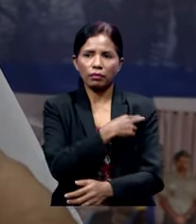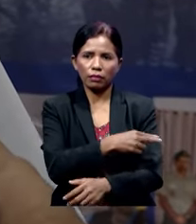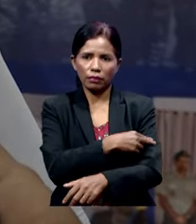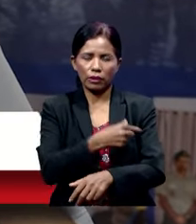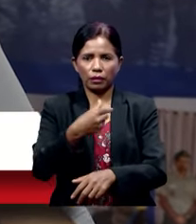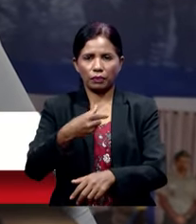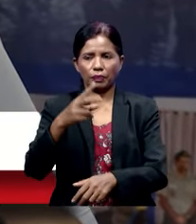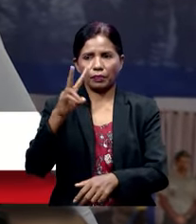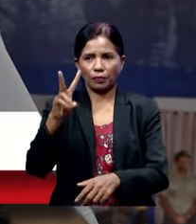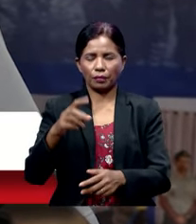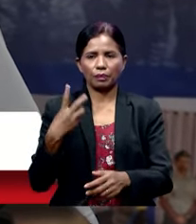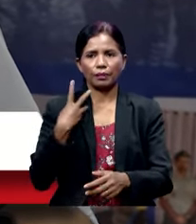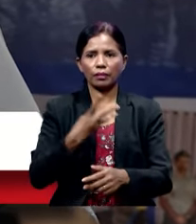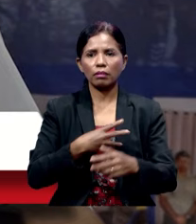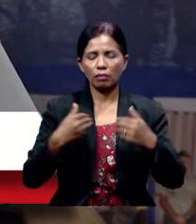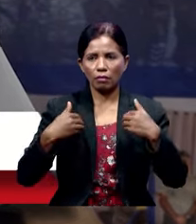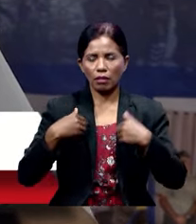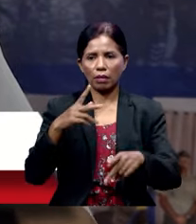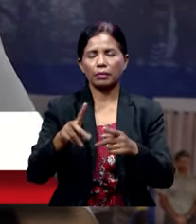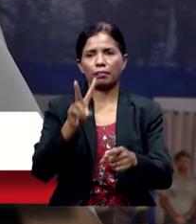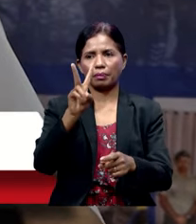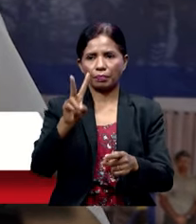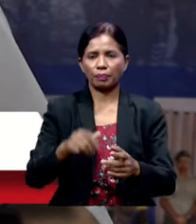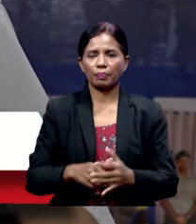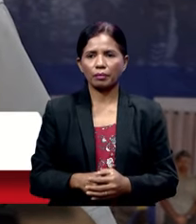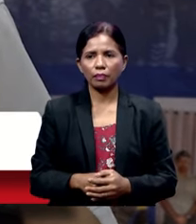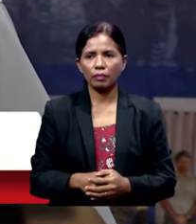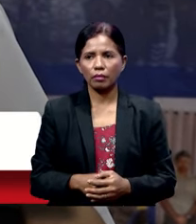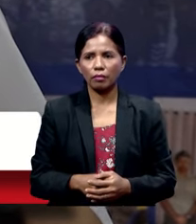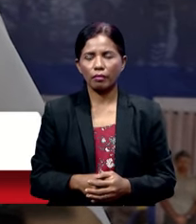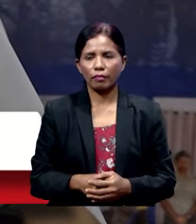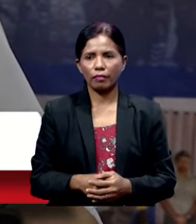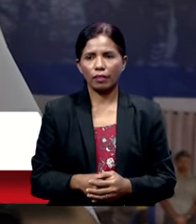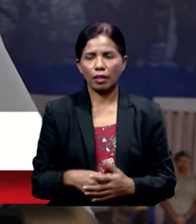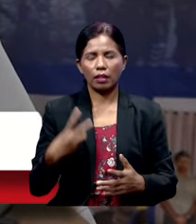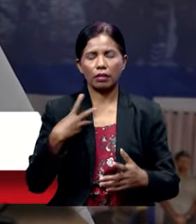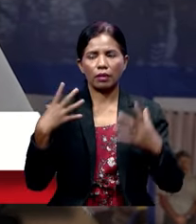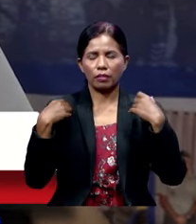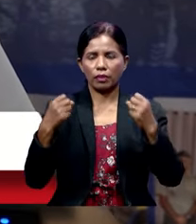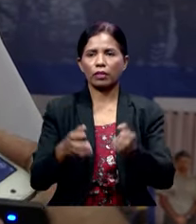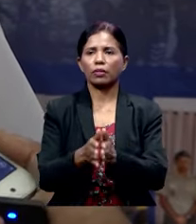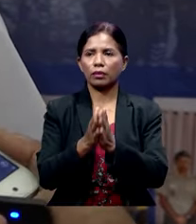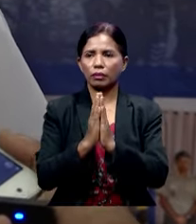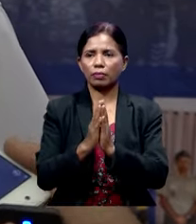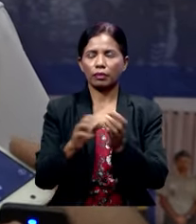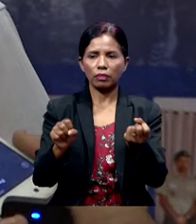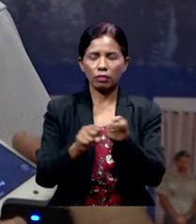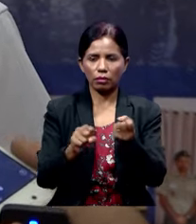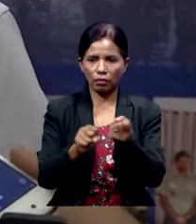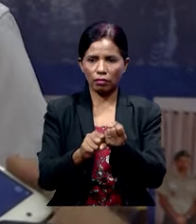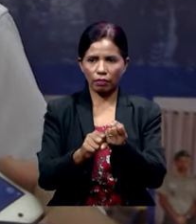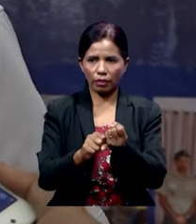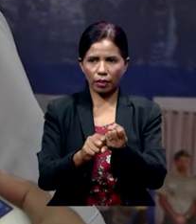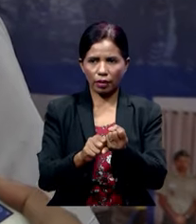Valdares, ami a nain rua, nabe itane força ser husu para tomar apoio